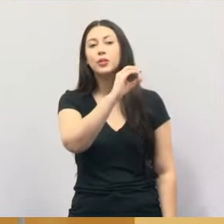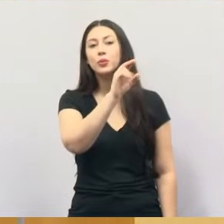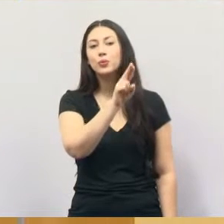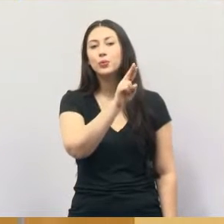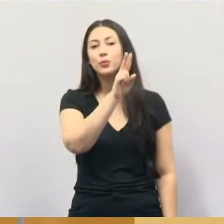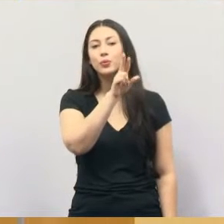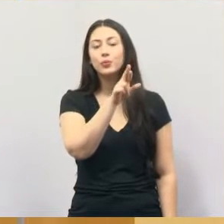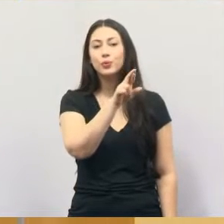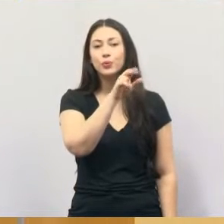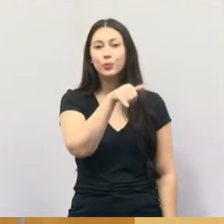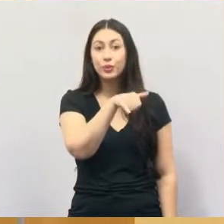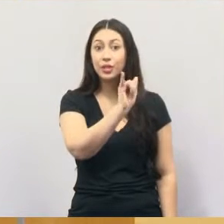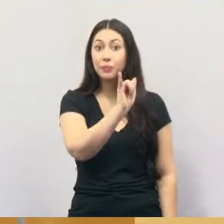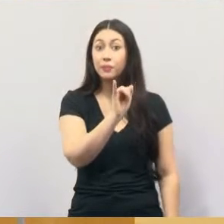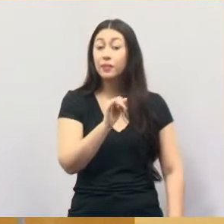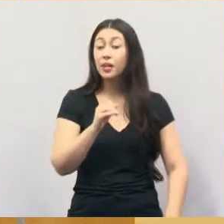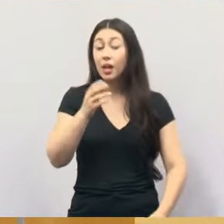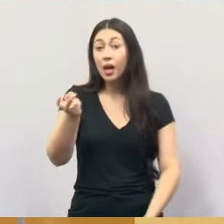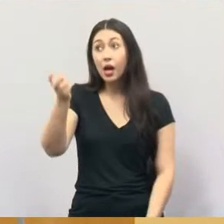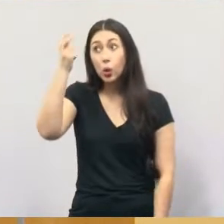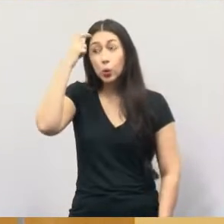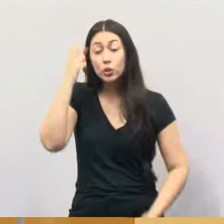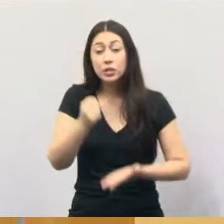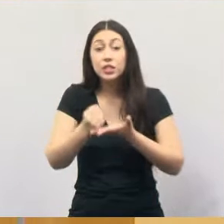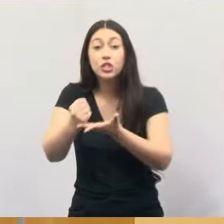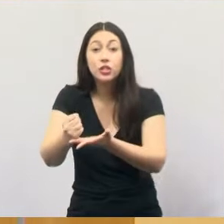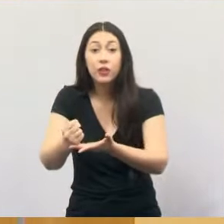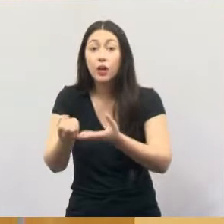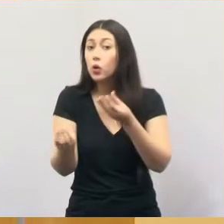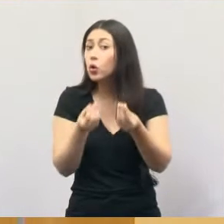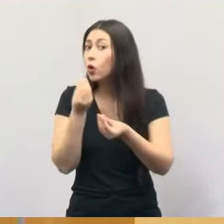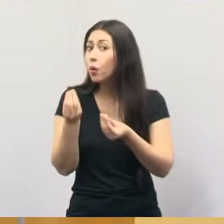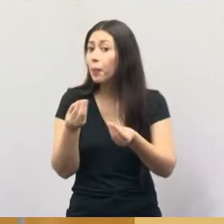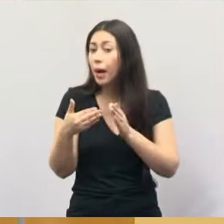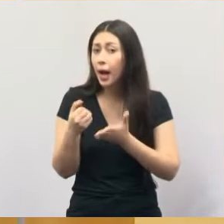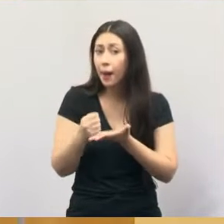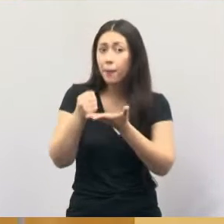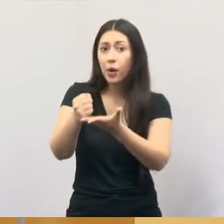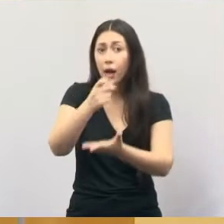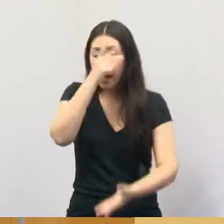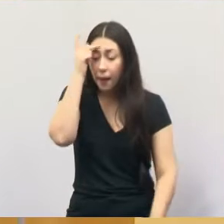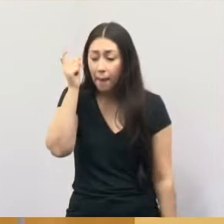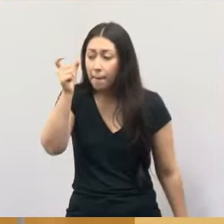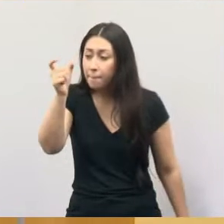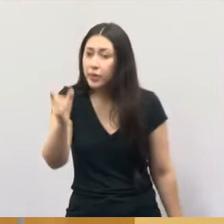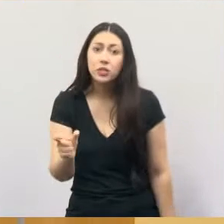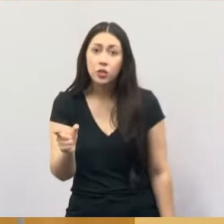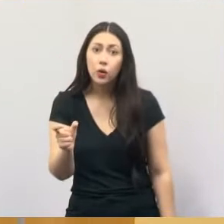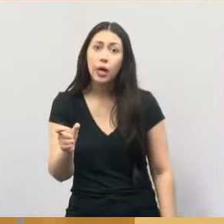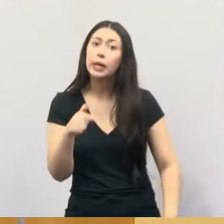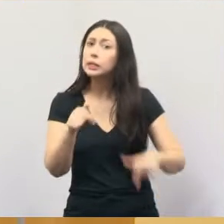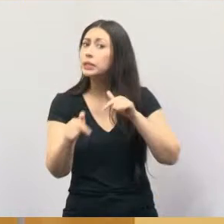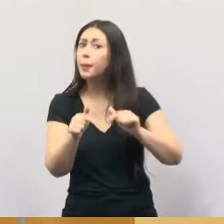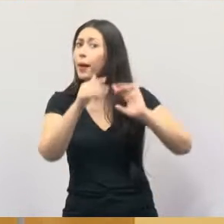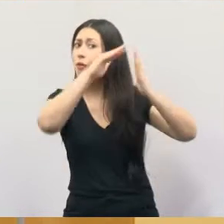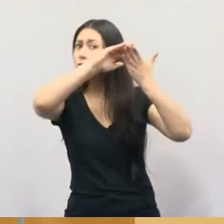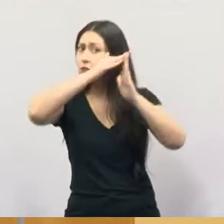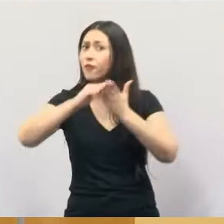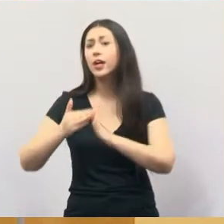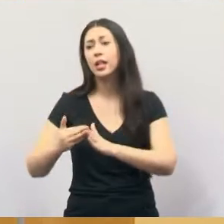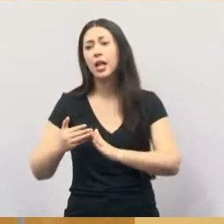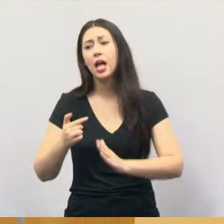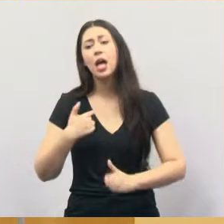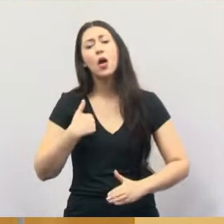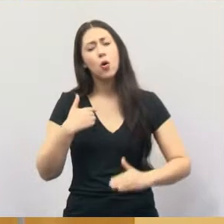incentivo à cultura tem que chegar para os artistas que prestam aquele trabalho, sobretudo na periferia. E eu tenho certeza que o senhor